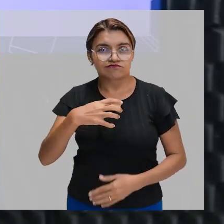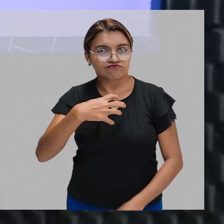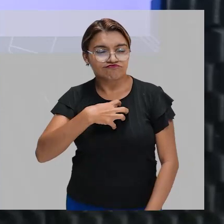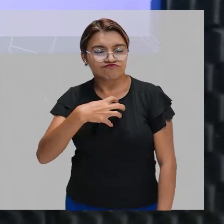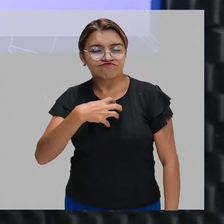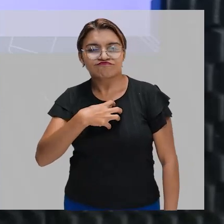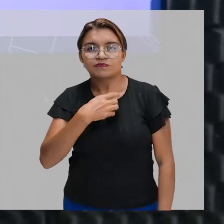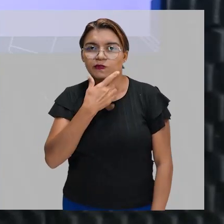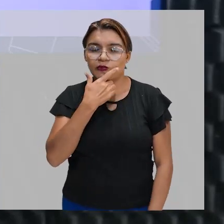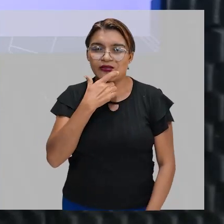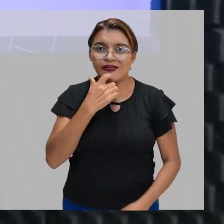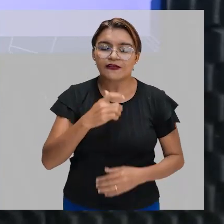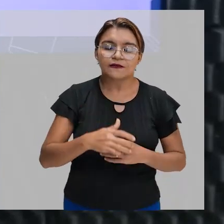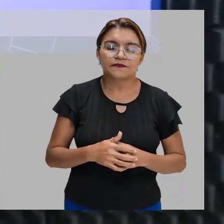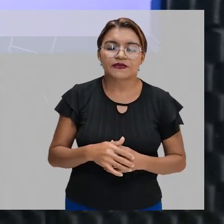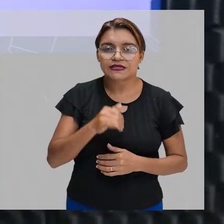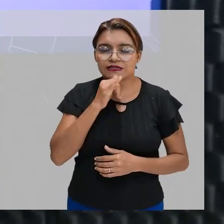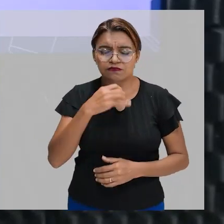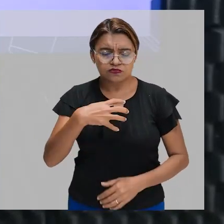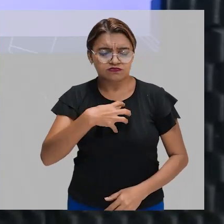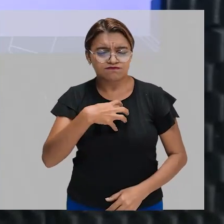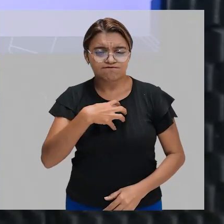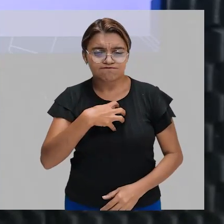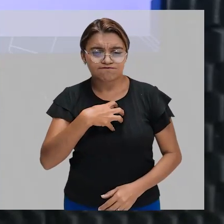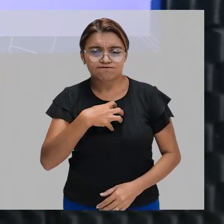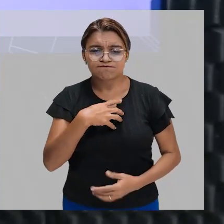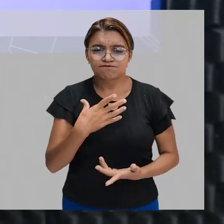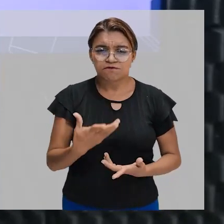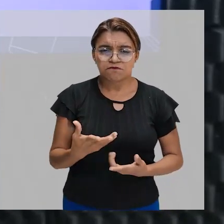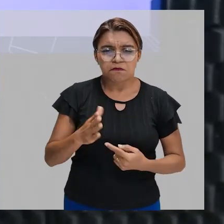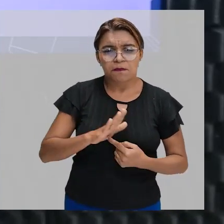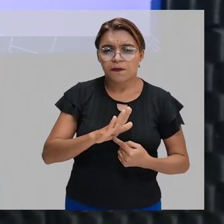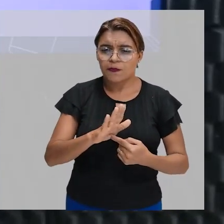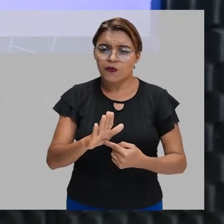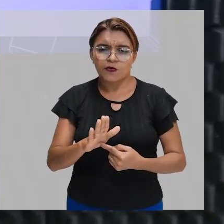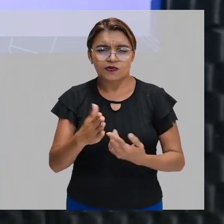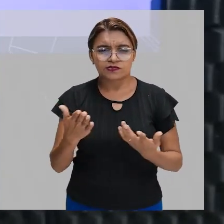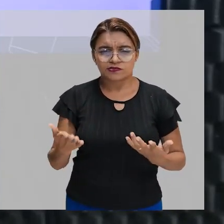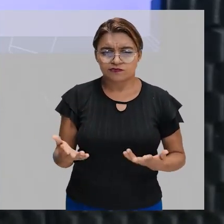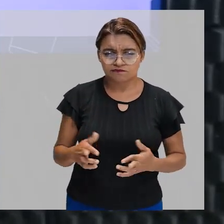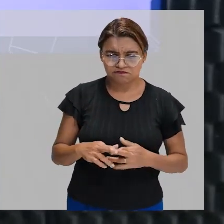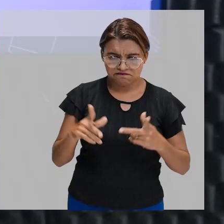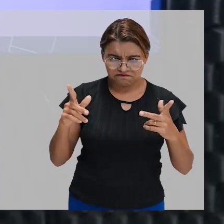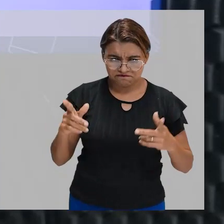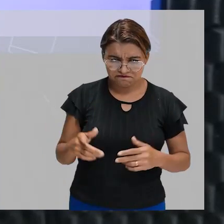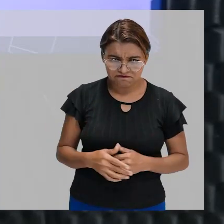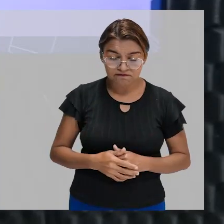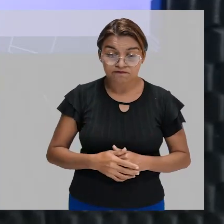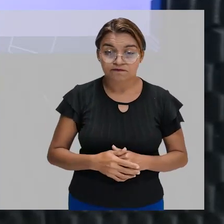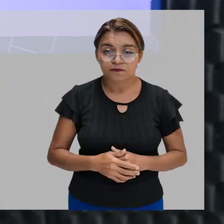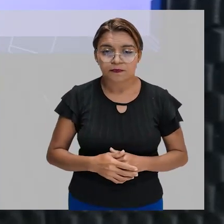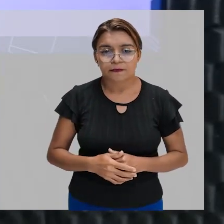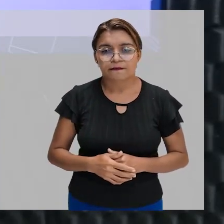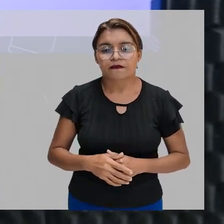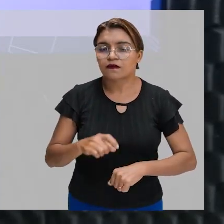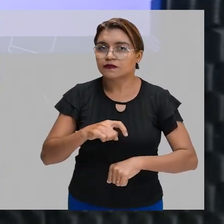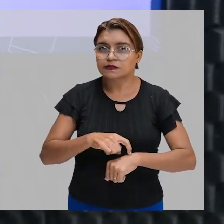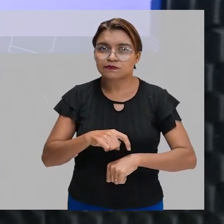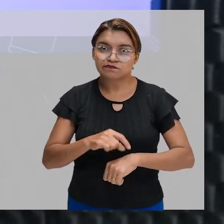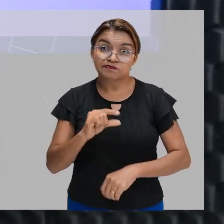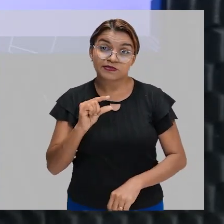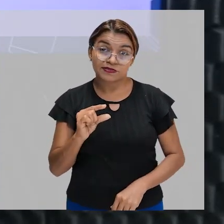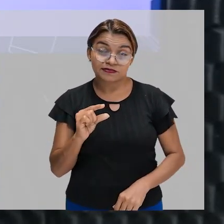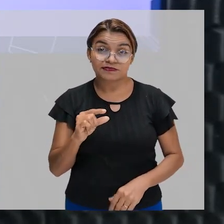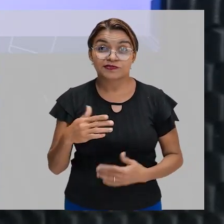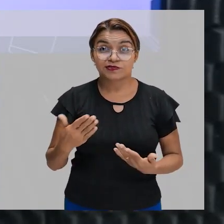sentimentais aí ficam meio que é trazida para nós dessa forma tá bom não vai dar tempo para a próxima questão